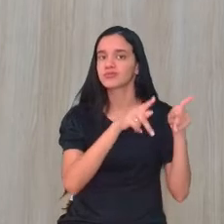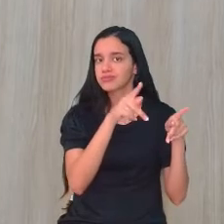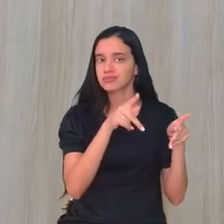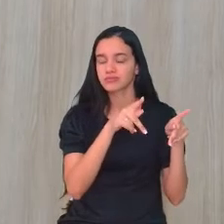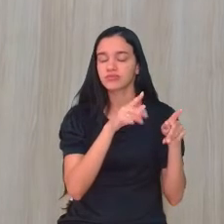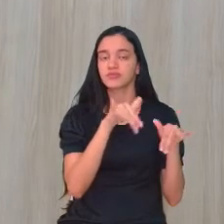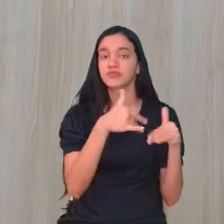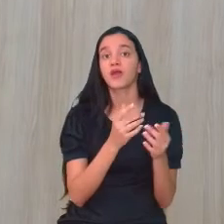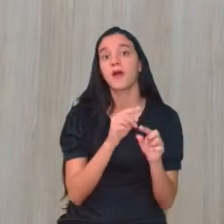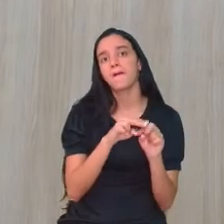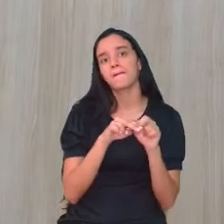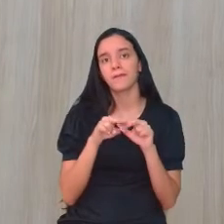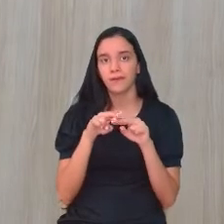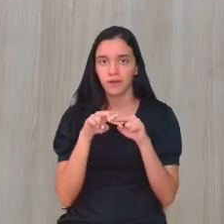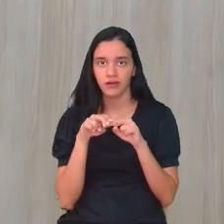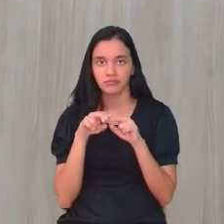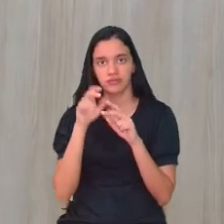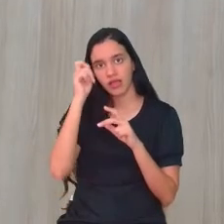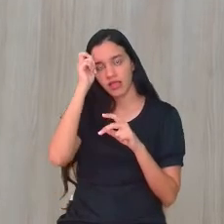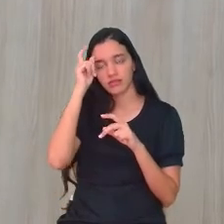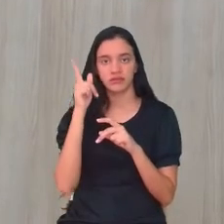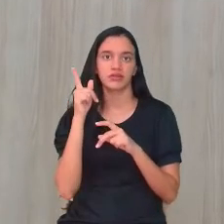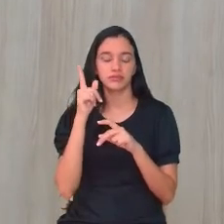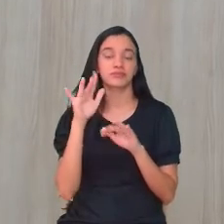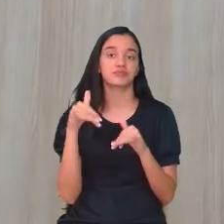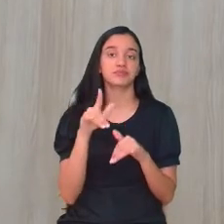da ideologia. Então, nesse sentido,